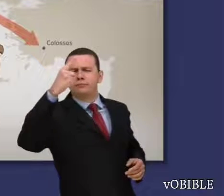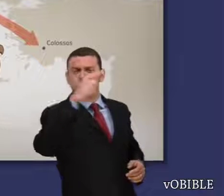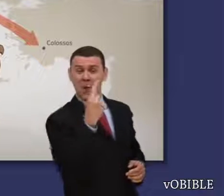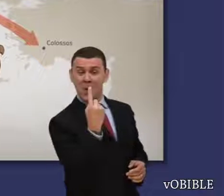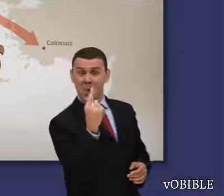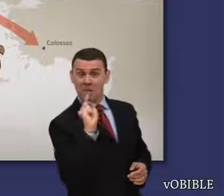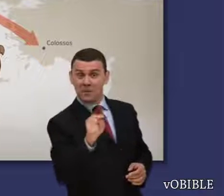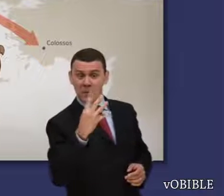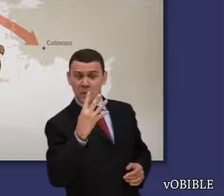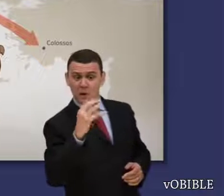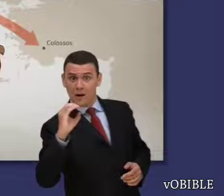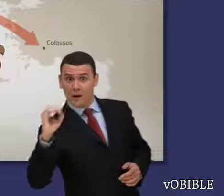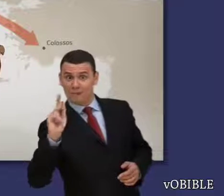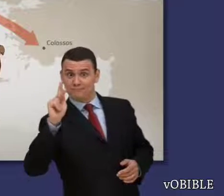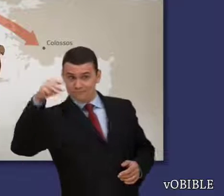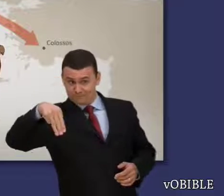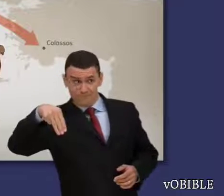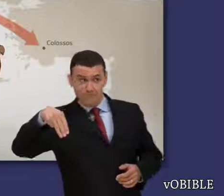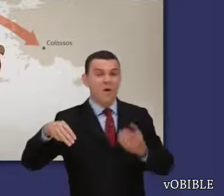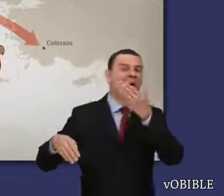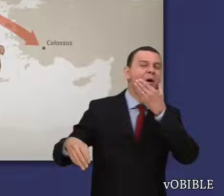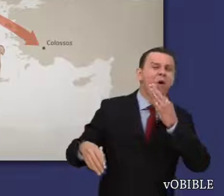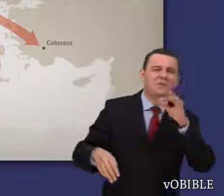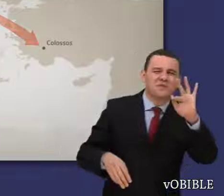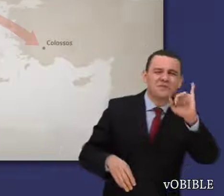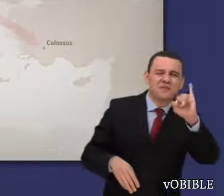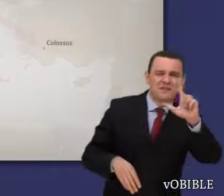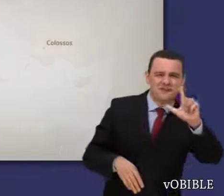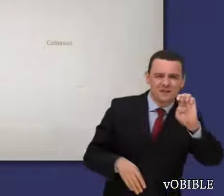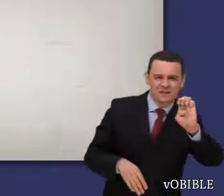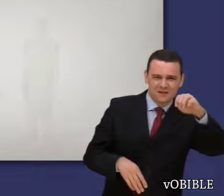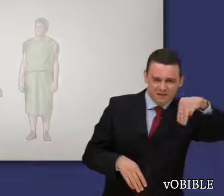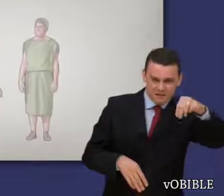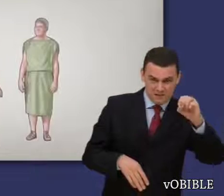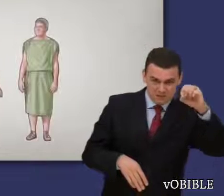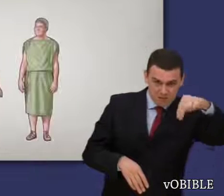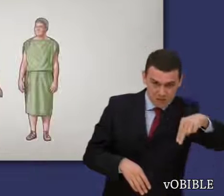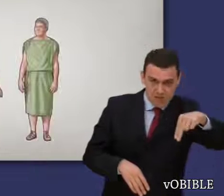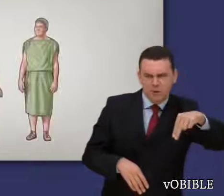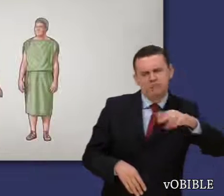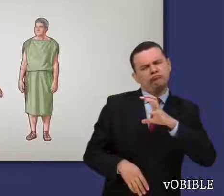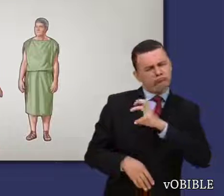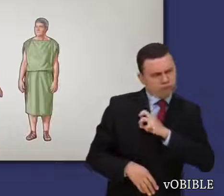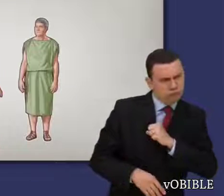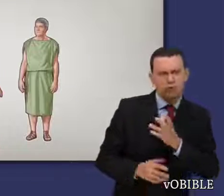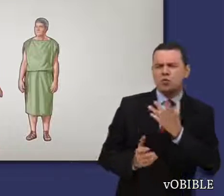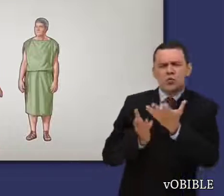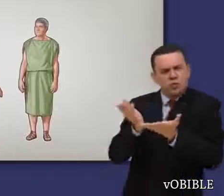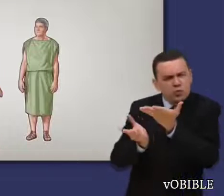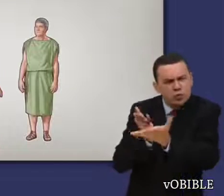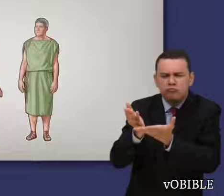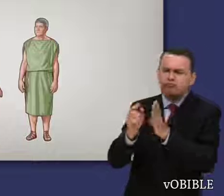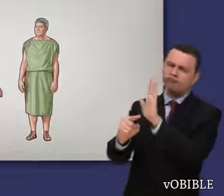que mora a uns 1.400 quilômetros de distância. Pela amizade que Filémon tinha com Paulo, e por causa